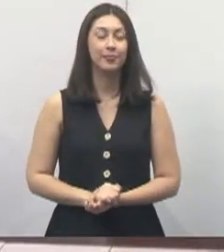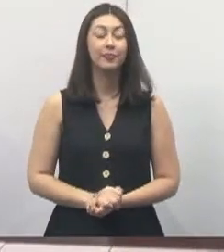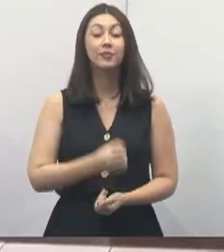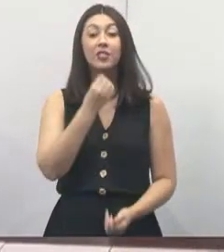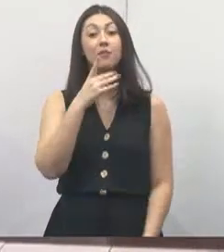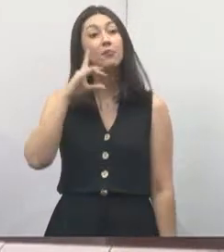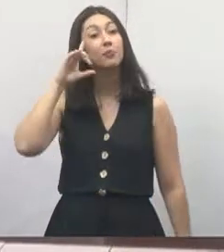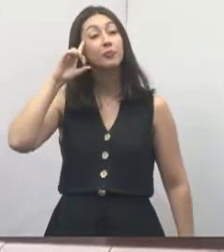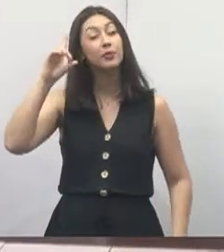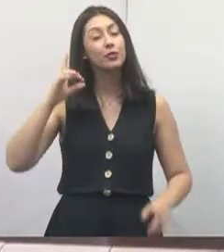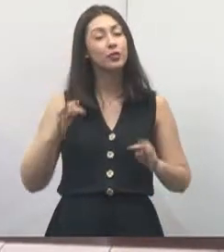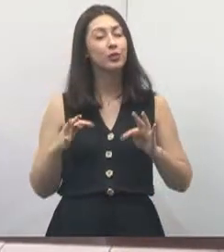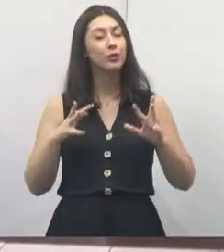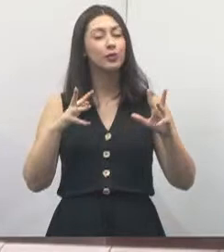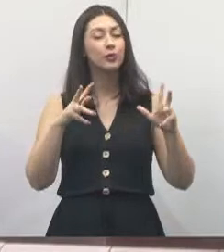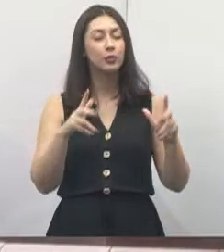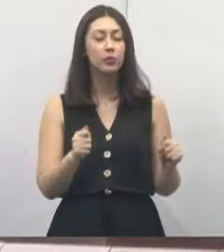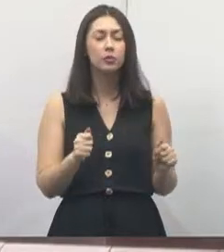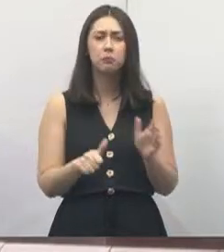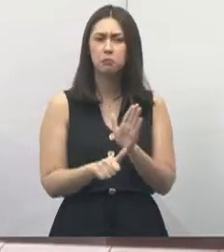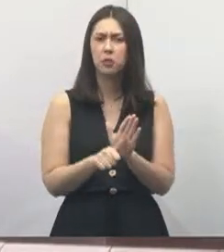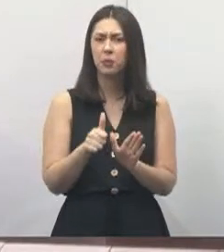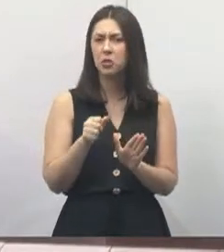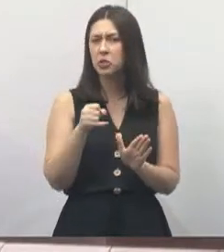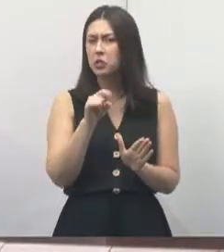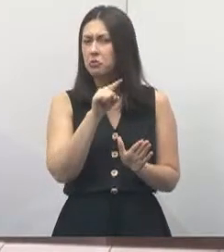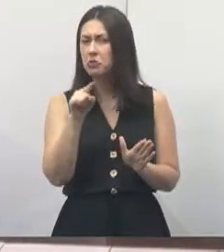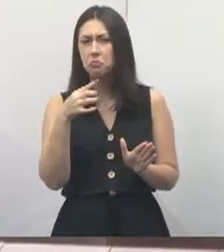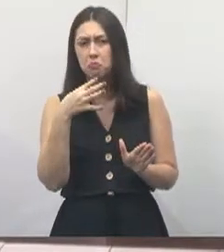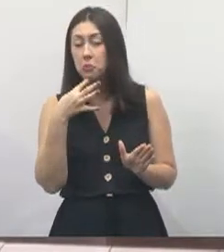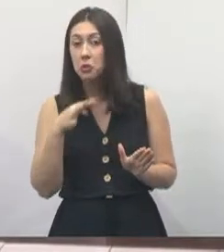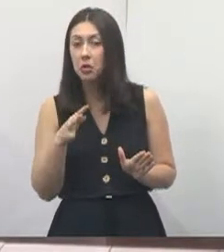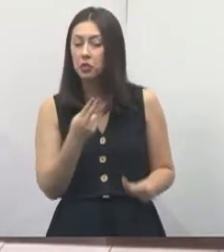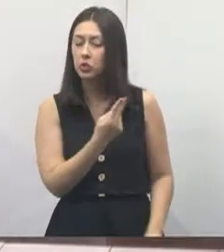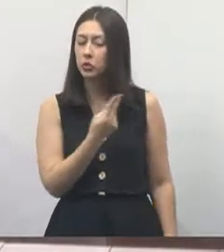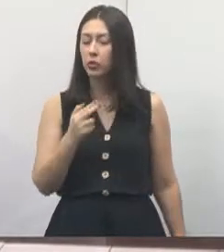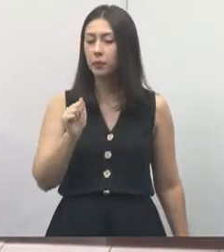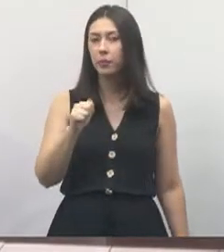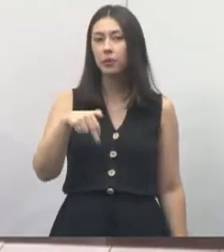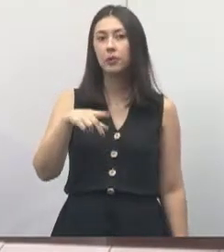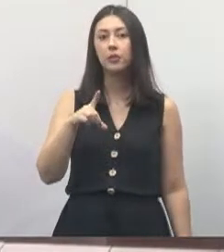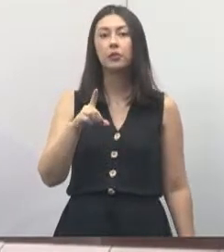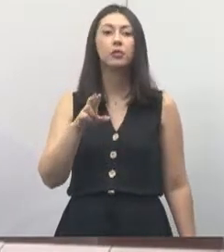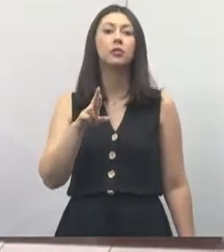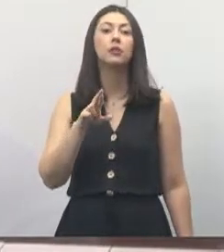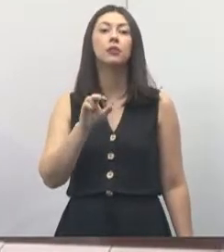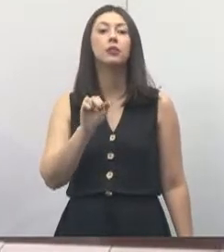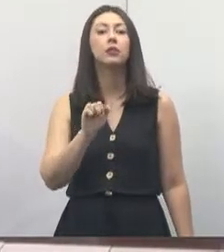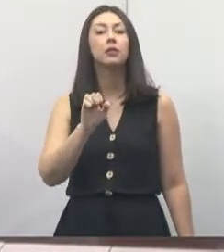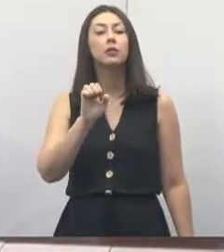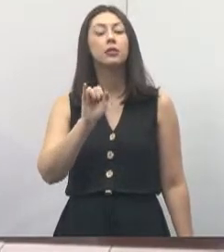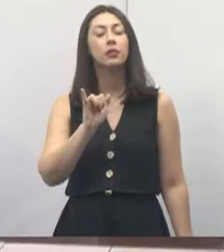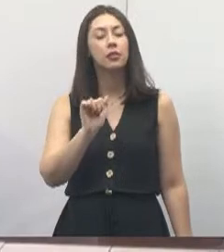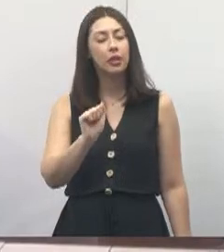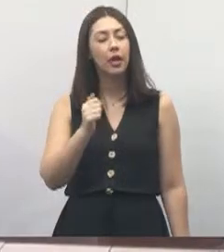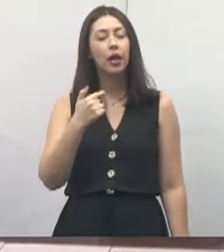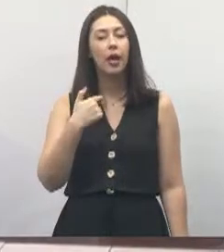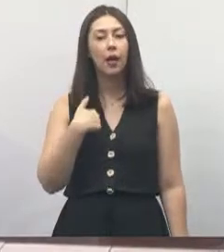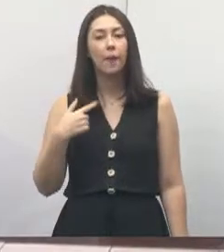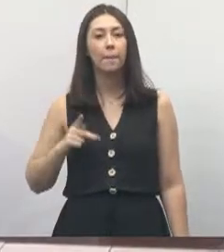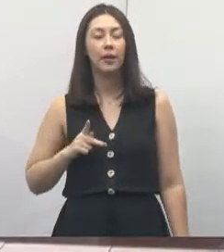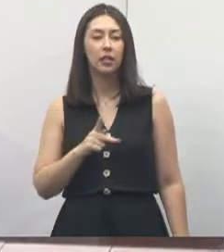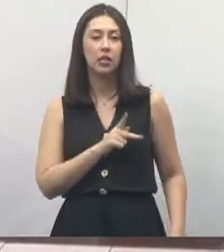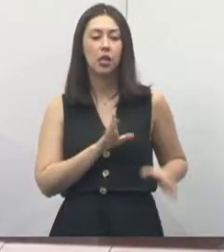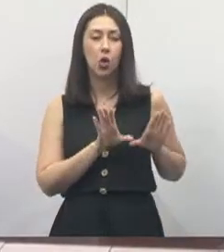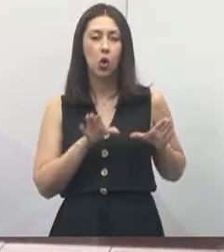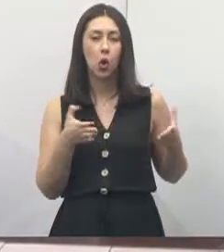Bom dia a todos. Primeiramente, para quem não me conhece, sou Andrea Massudi, sou presidente da Comissão da Mulher